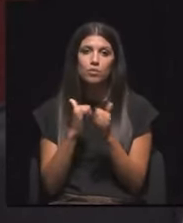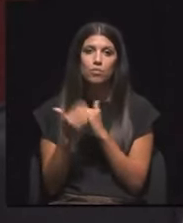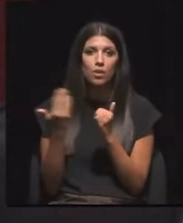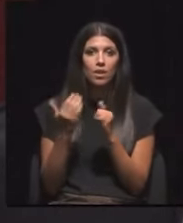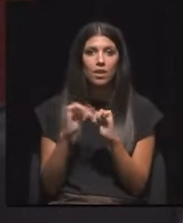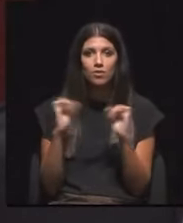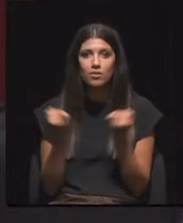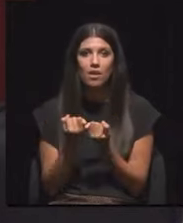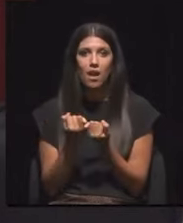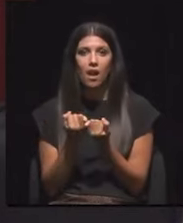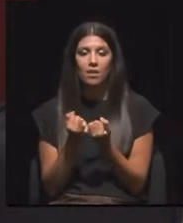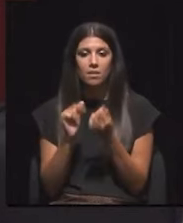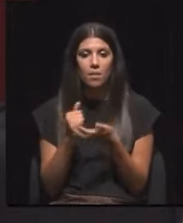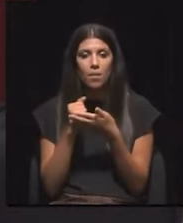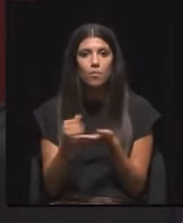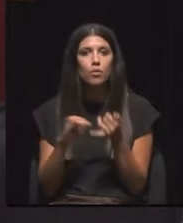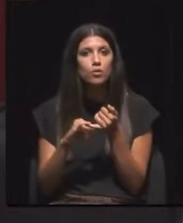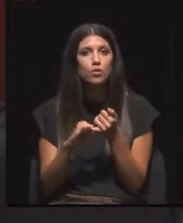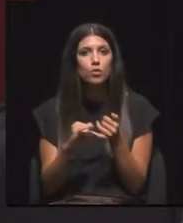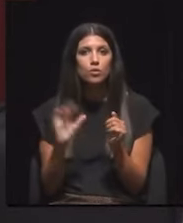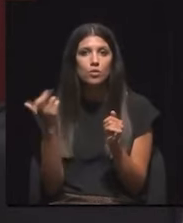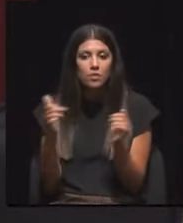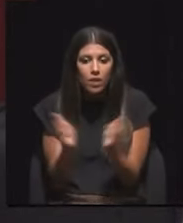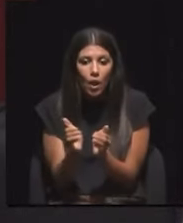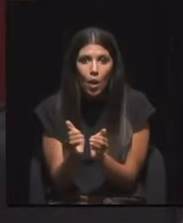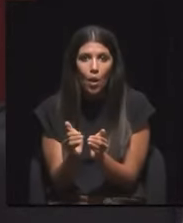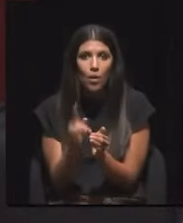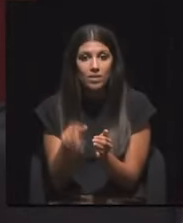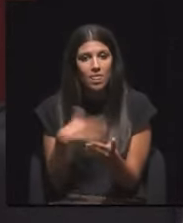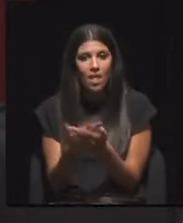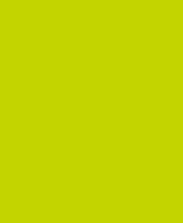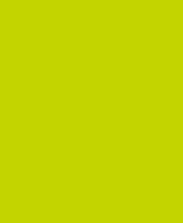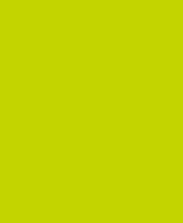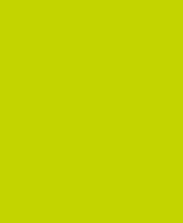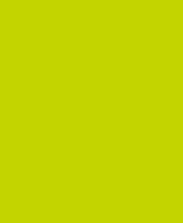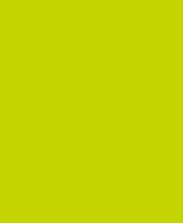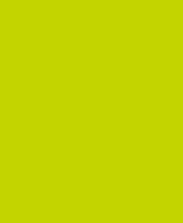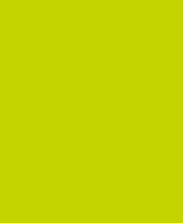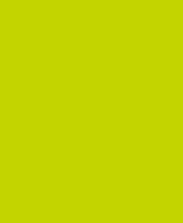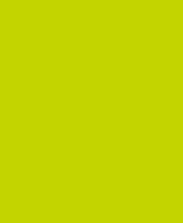direitos sociais, apoiando associações, pequenos eventos, e isso sim promove a vida da cidade.